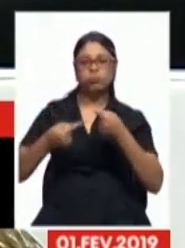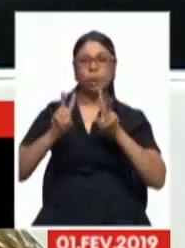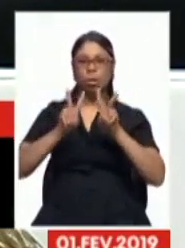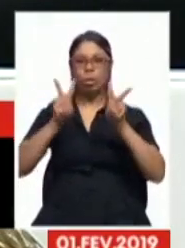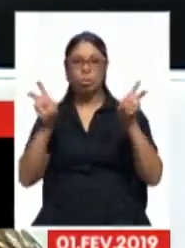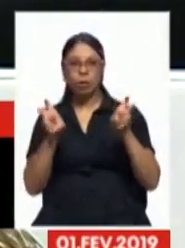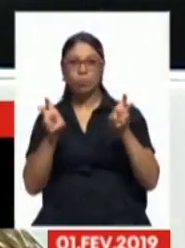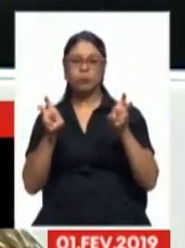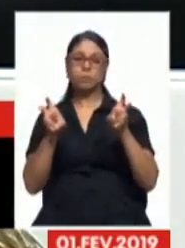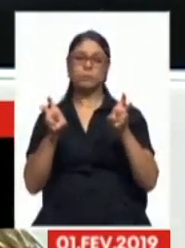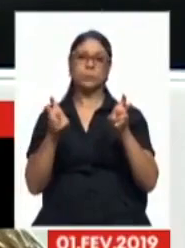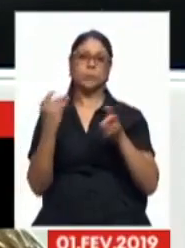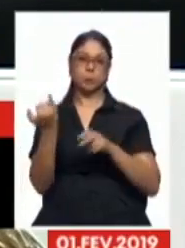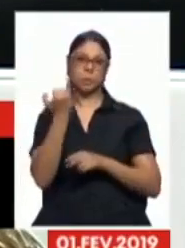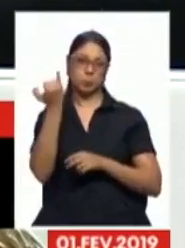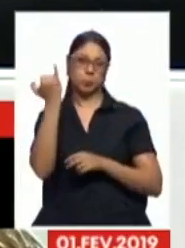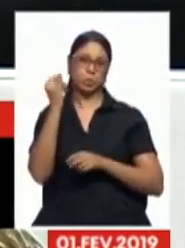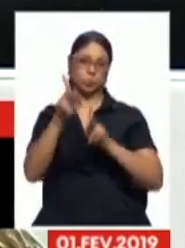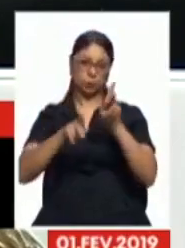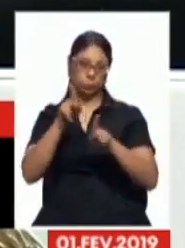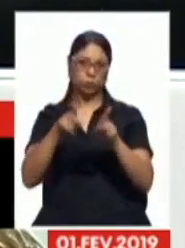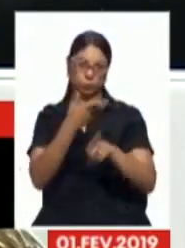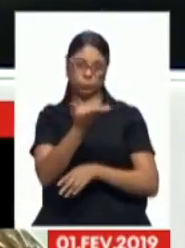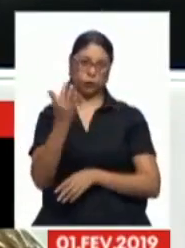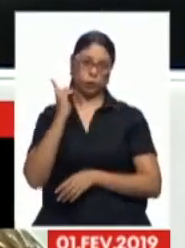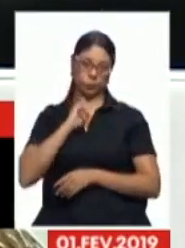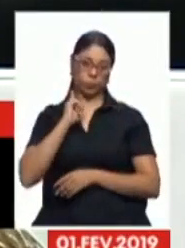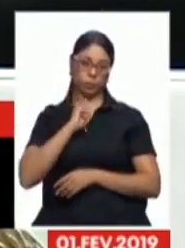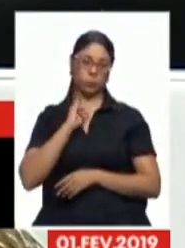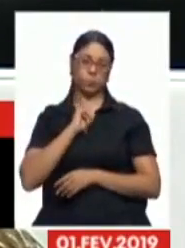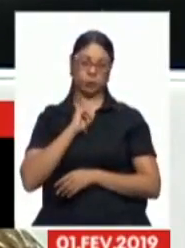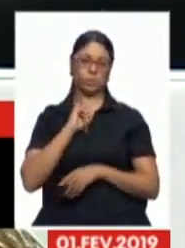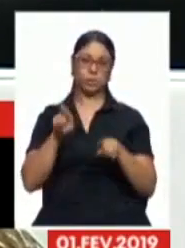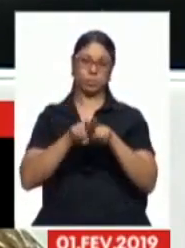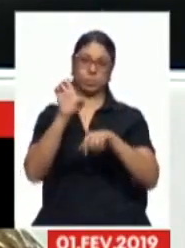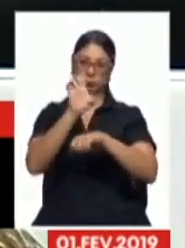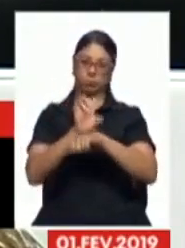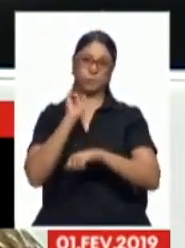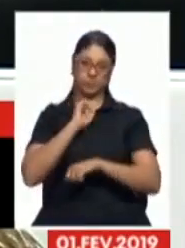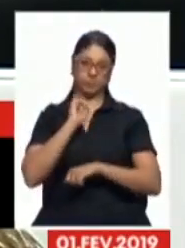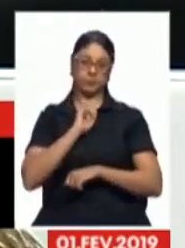temas tão relevantes para o povo mineiro e para o Estado de Minas Gerais.